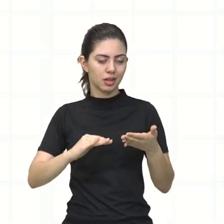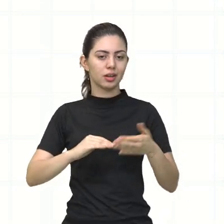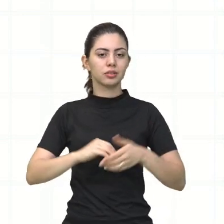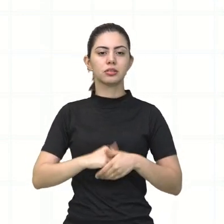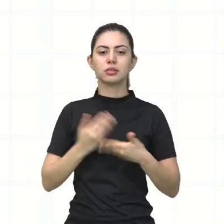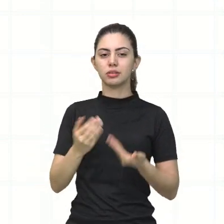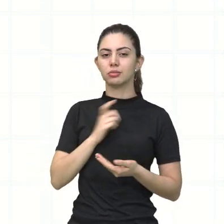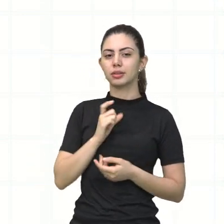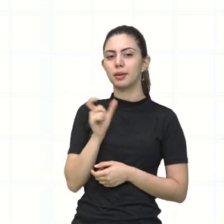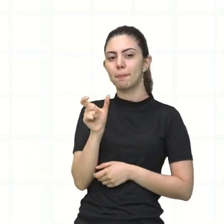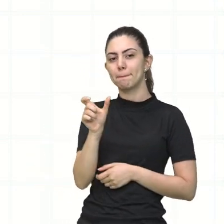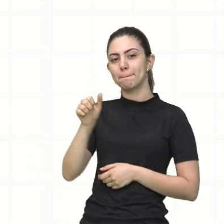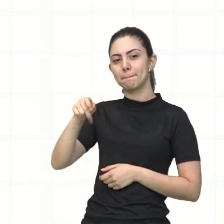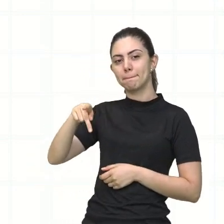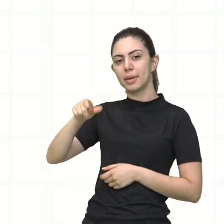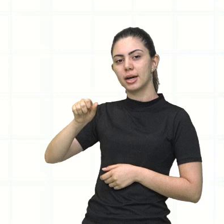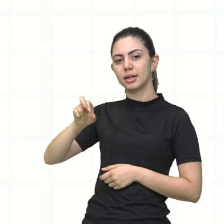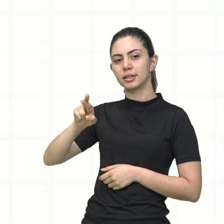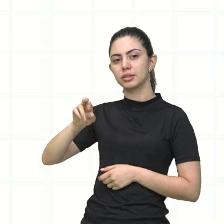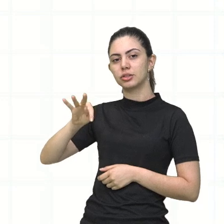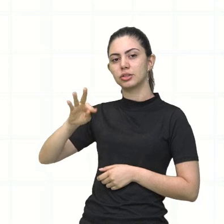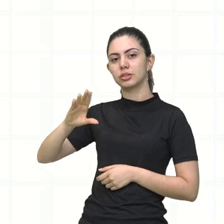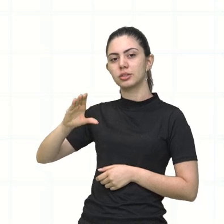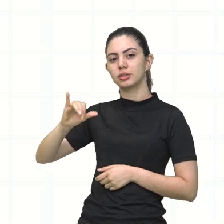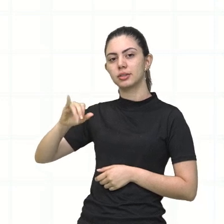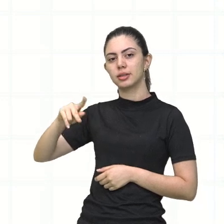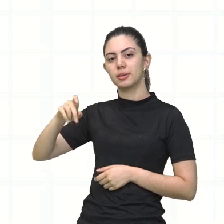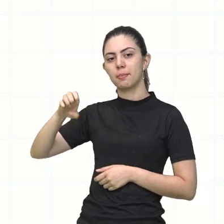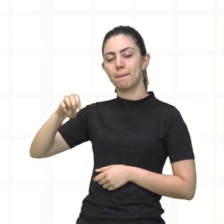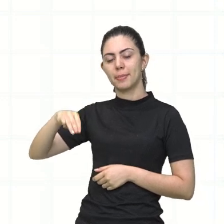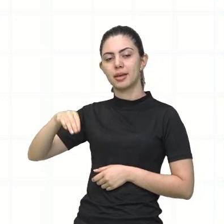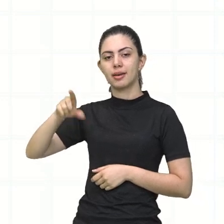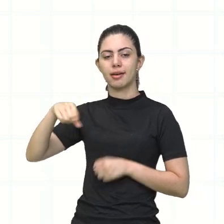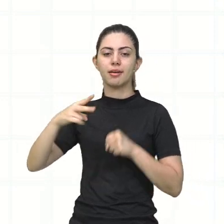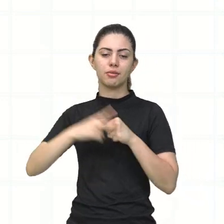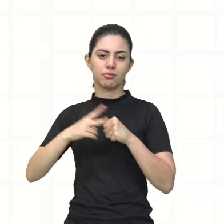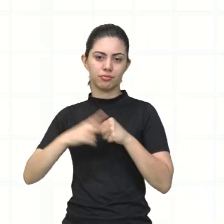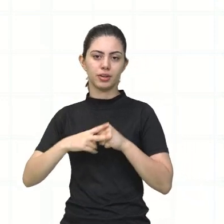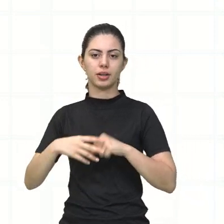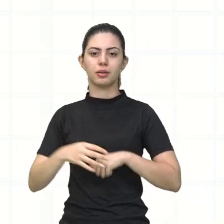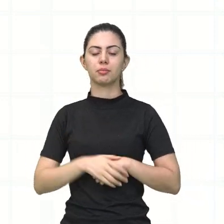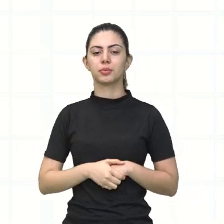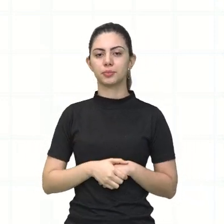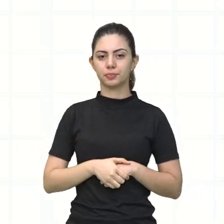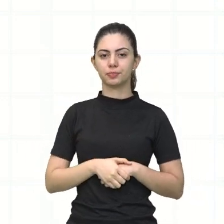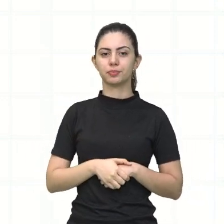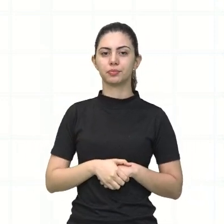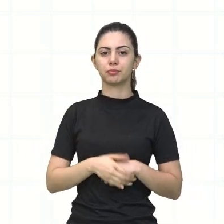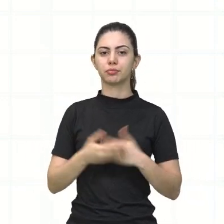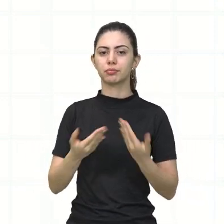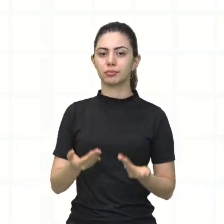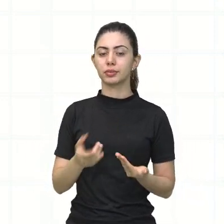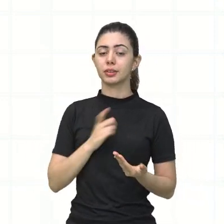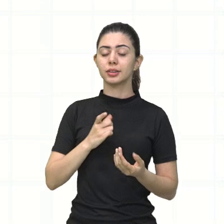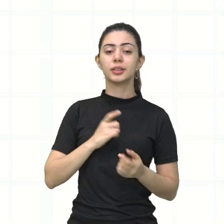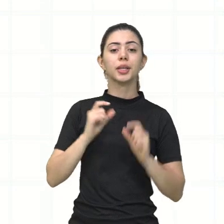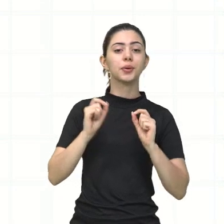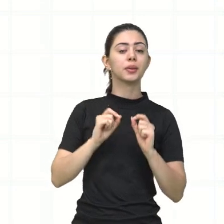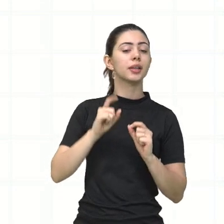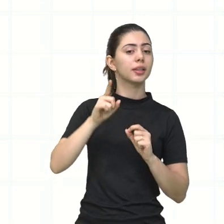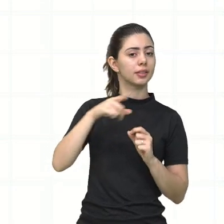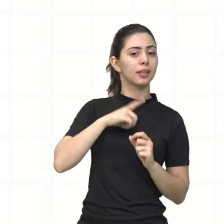subordinada. Em que os alunos participem das atividades extracurriculares. Tem preposição.